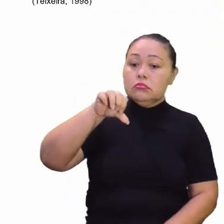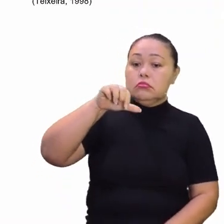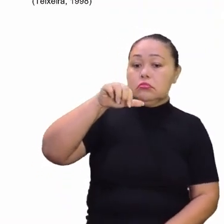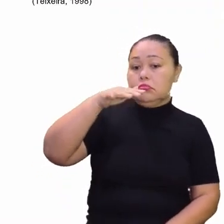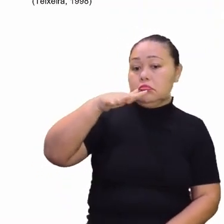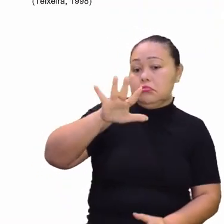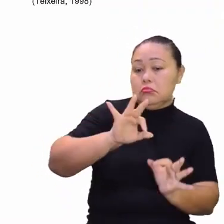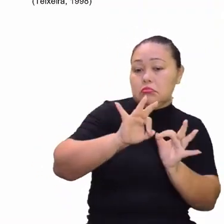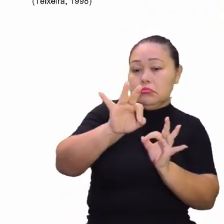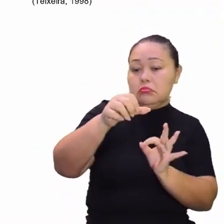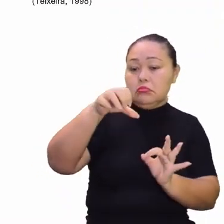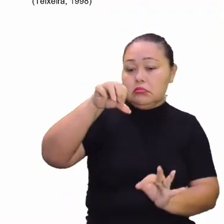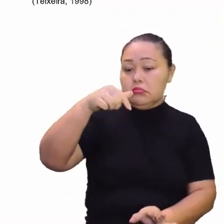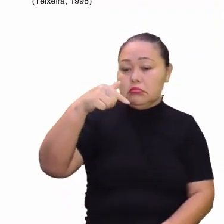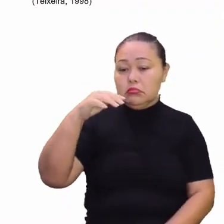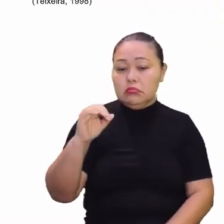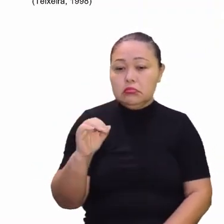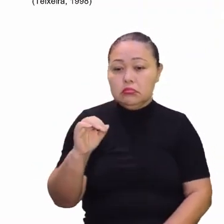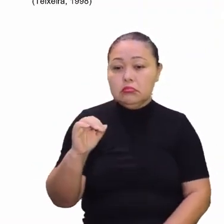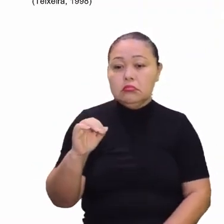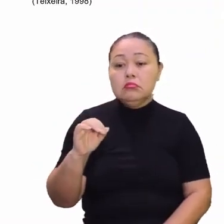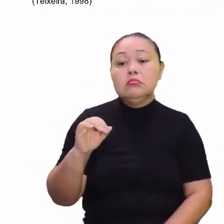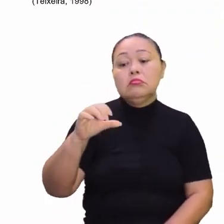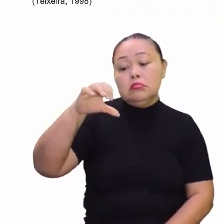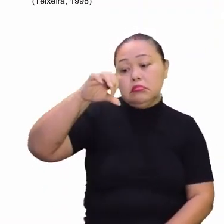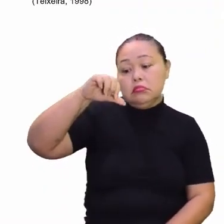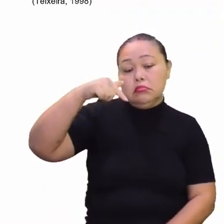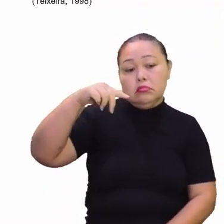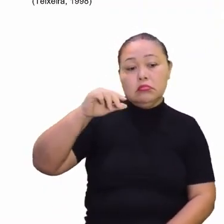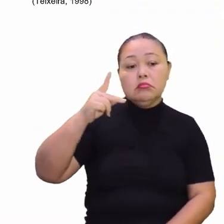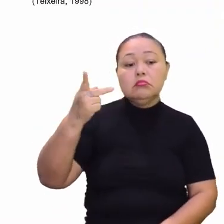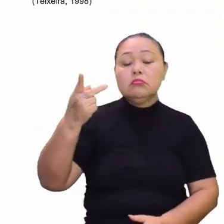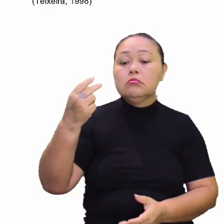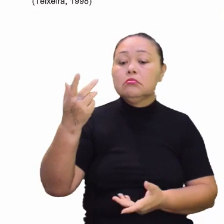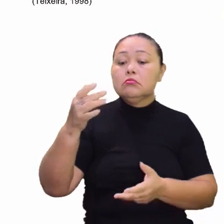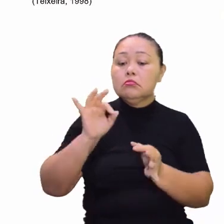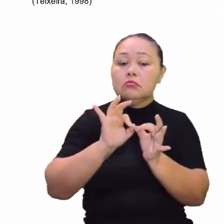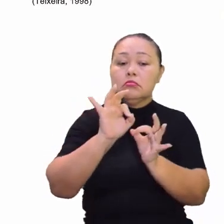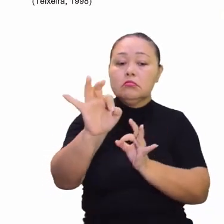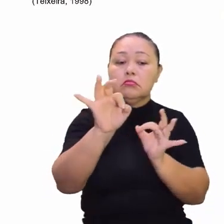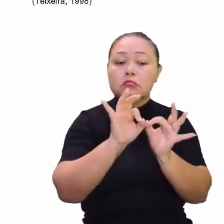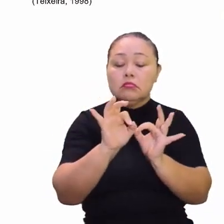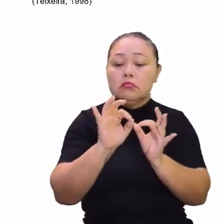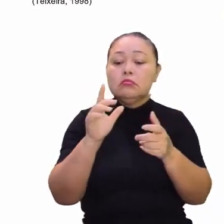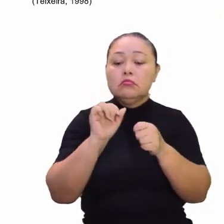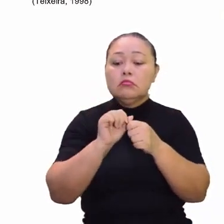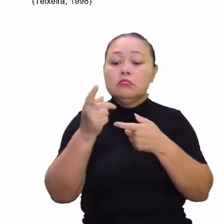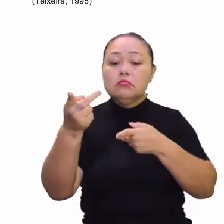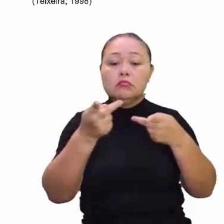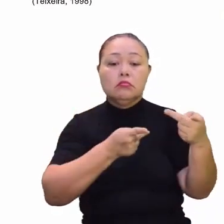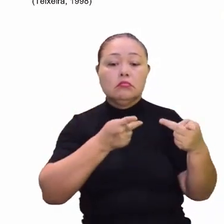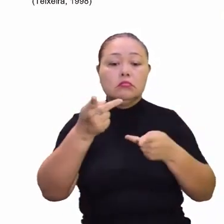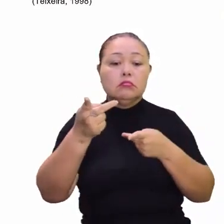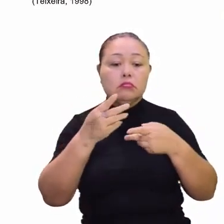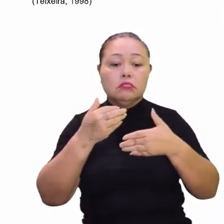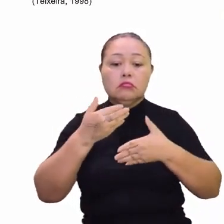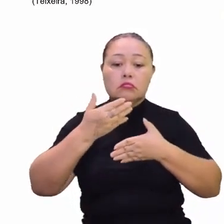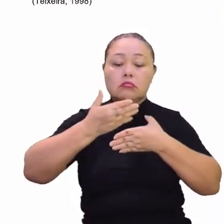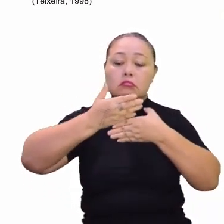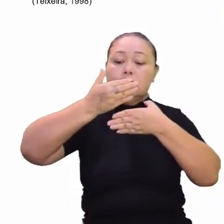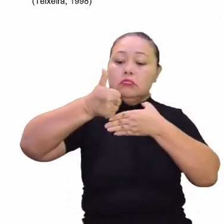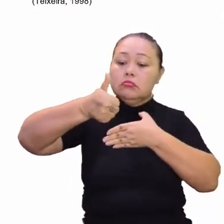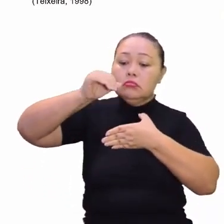altura aí das muralhas, 970 metros o projeto do Real Forte Príncipe da Beira e as muralhas de